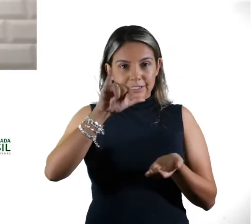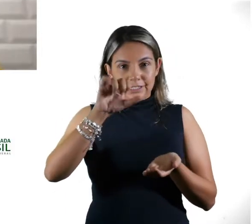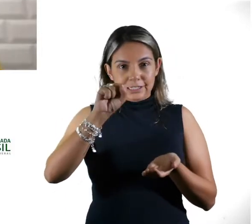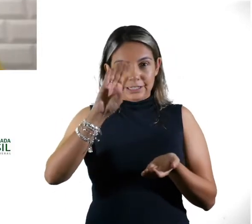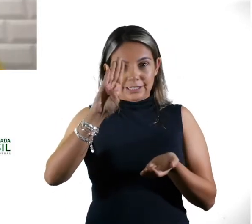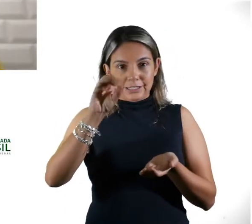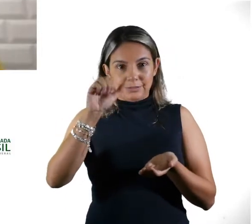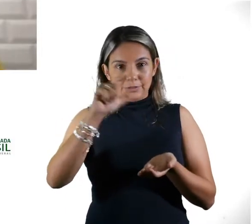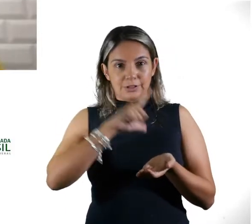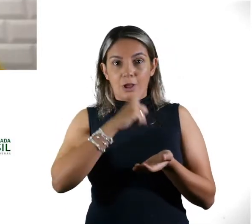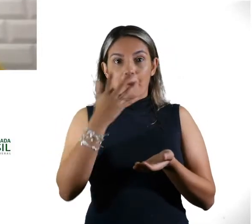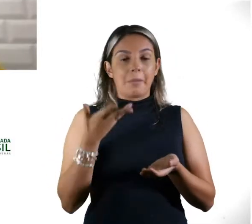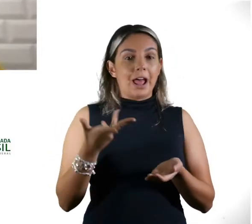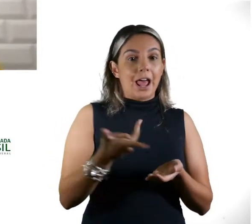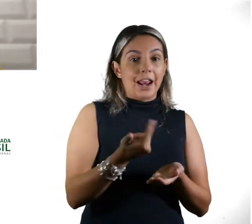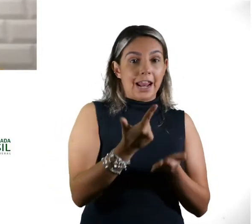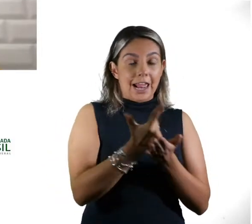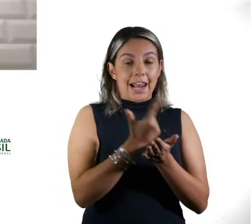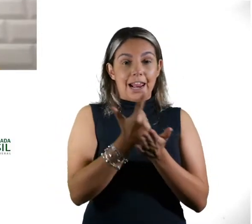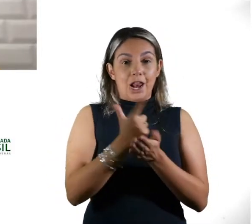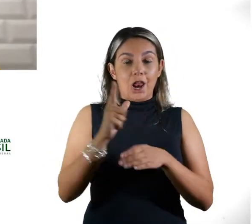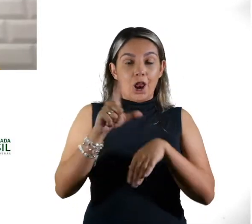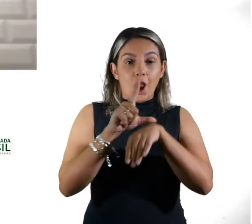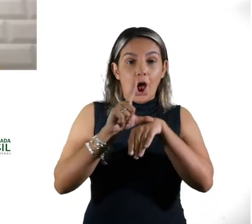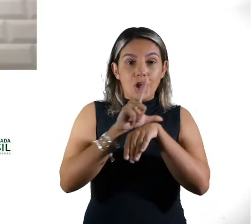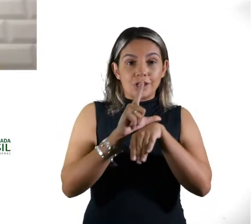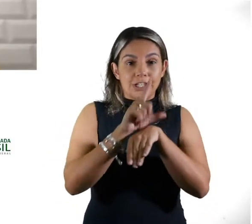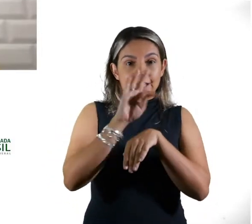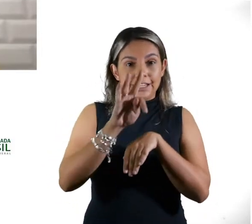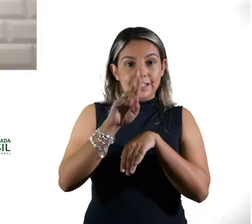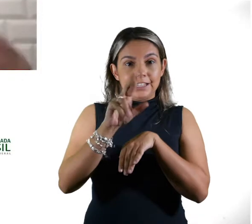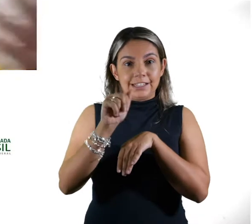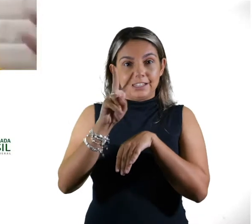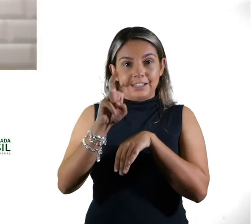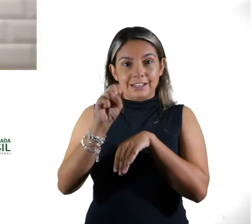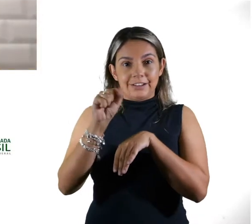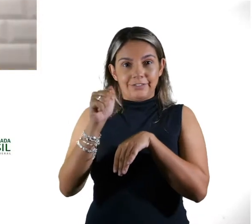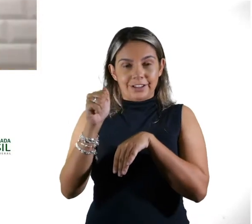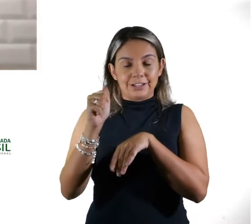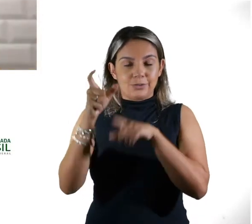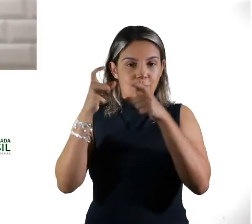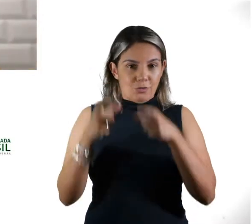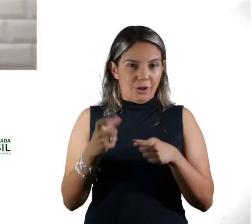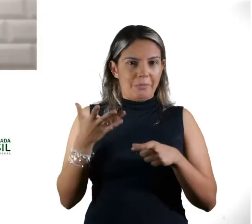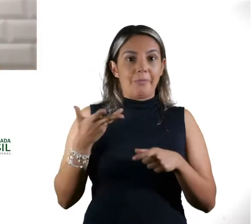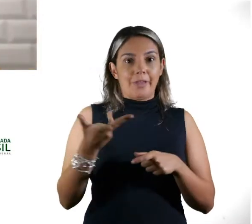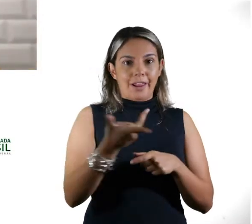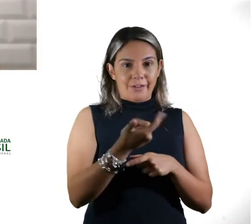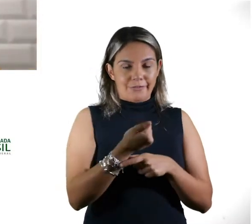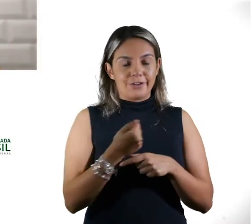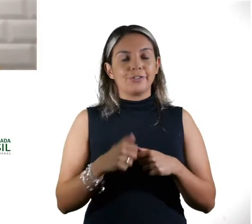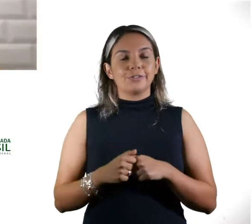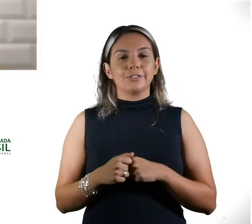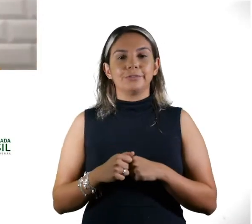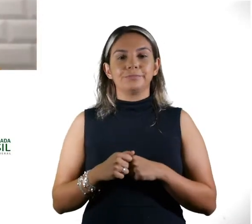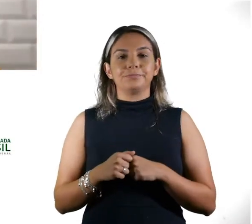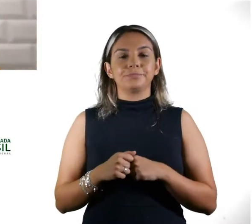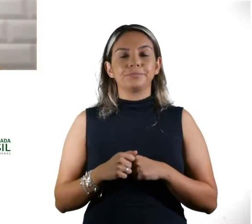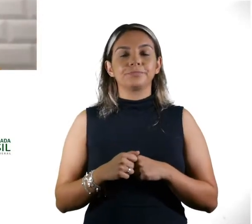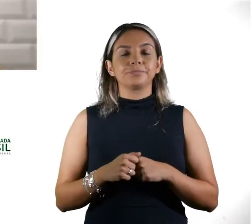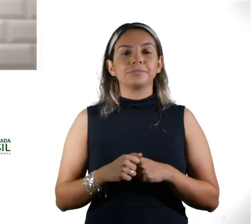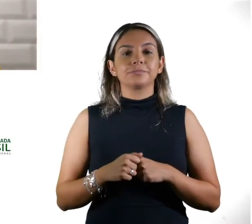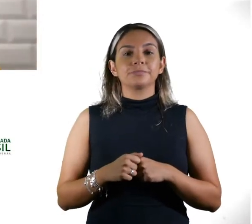Lisboa tem uma maravilhosa Livraria da Travessa, no Príncipe Real, um lugar maravilhoso também,